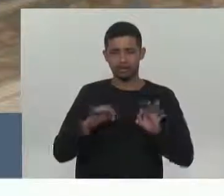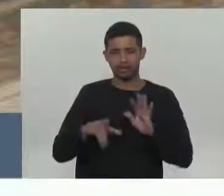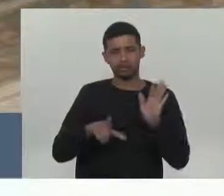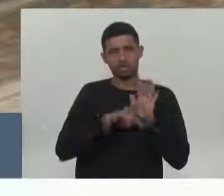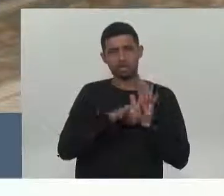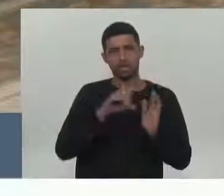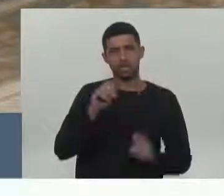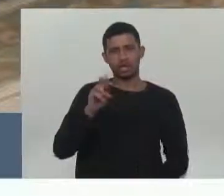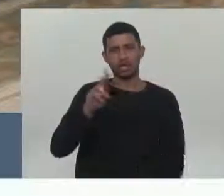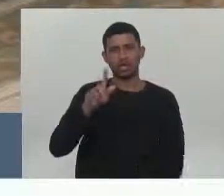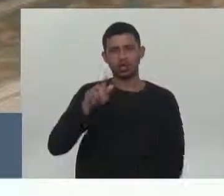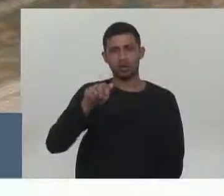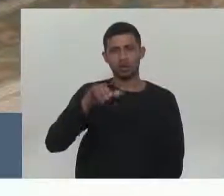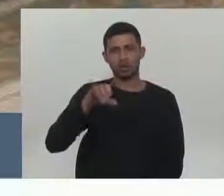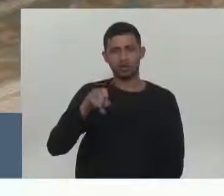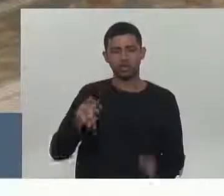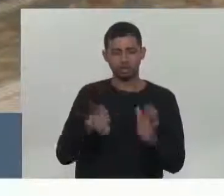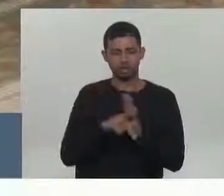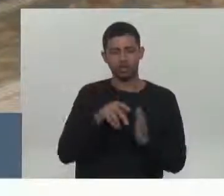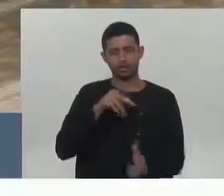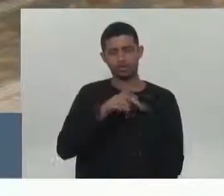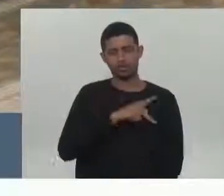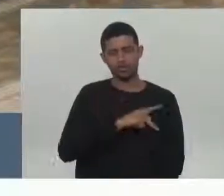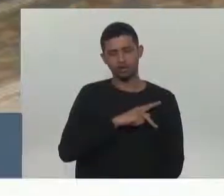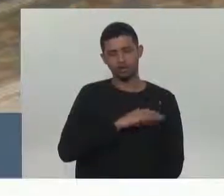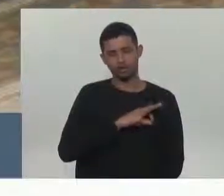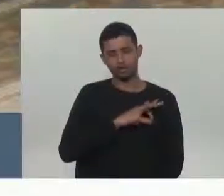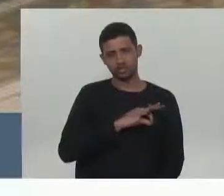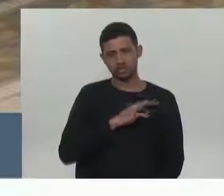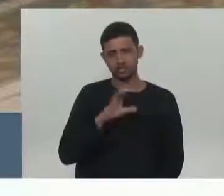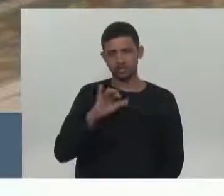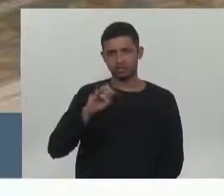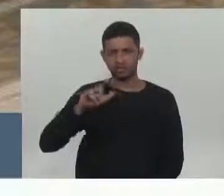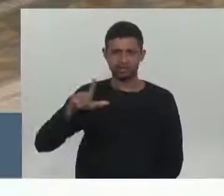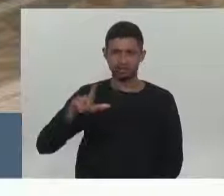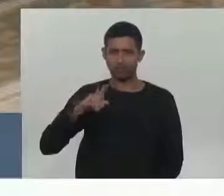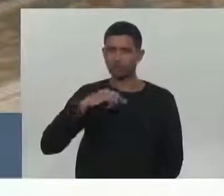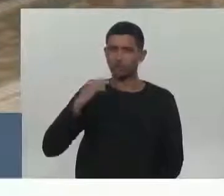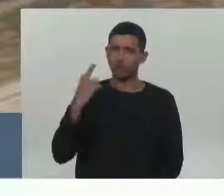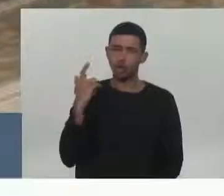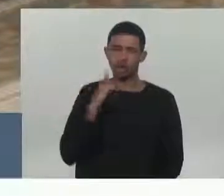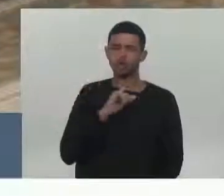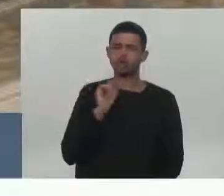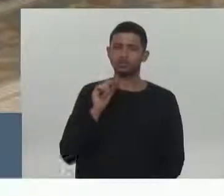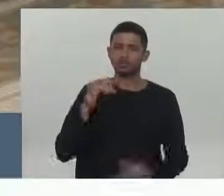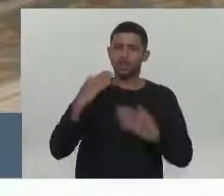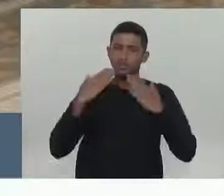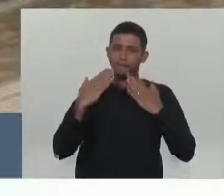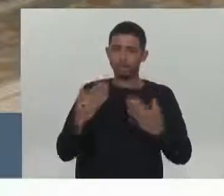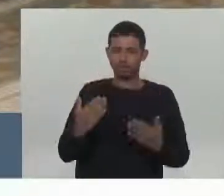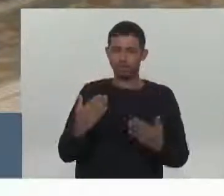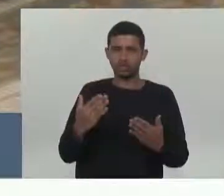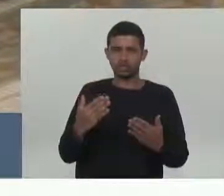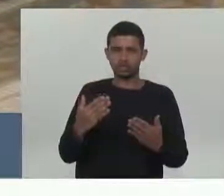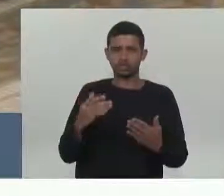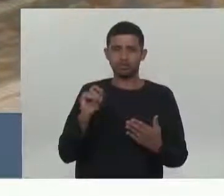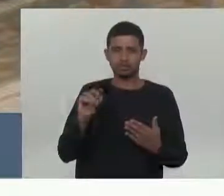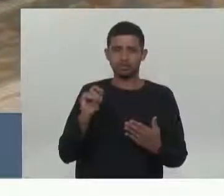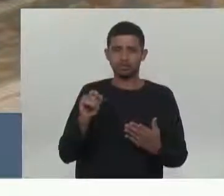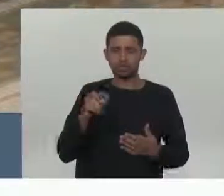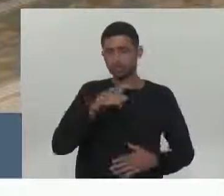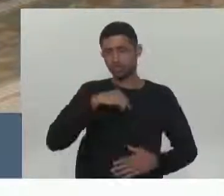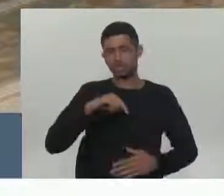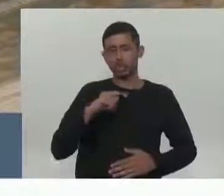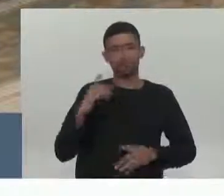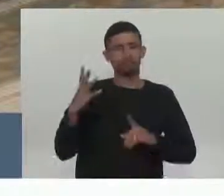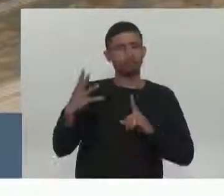Civil. E nós teremos a chance de demonstrar que nossas